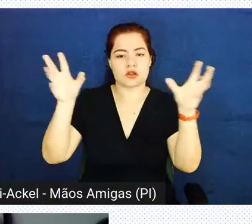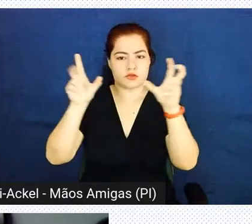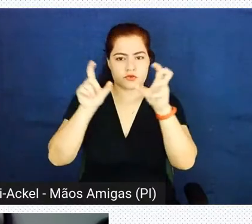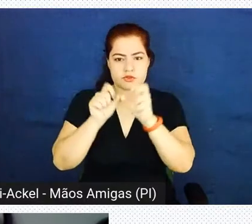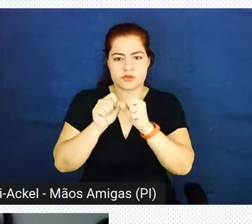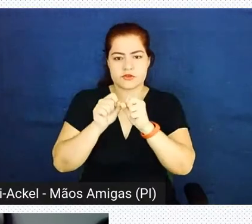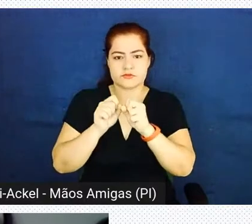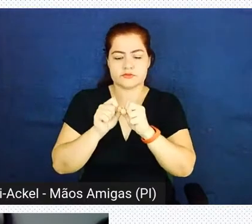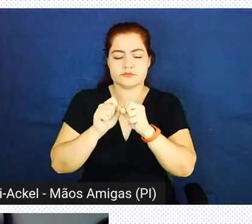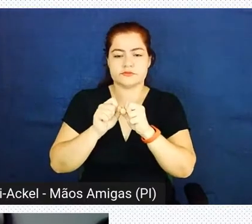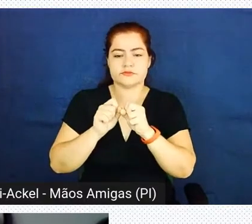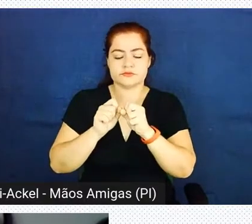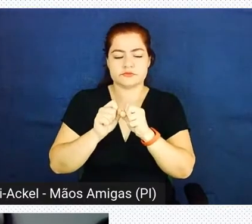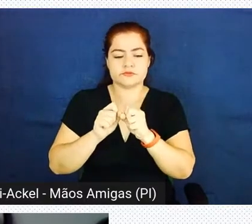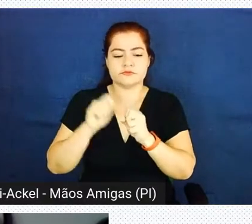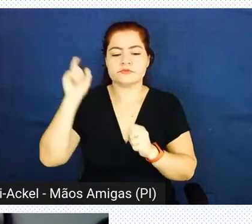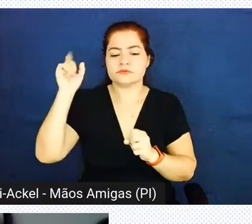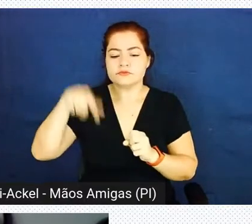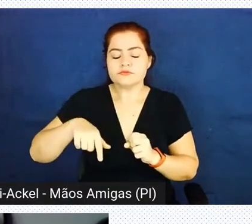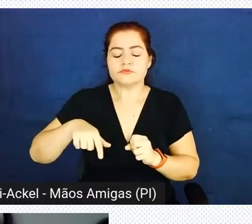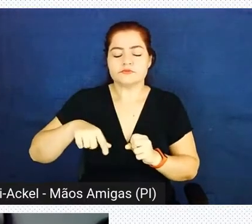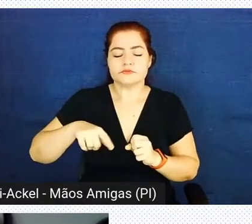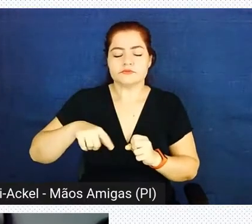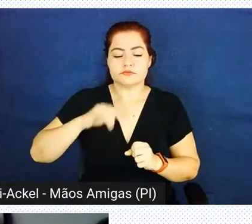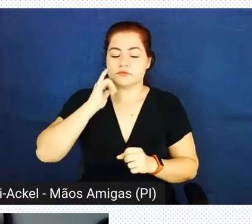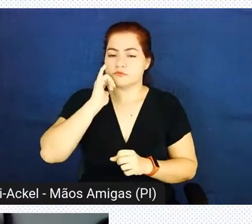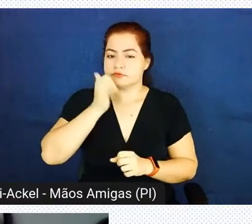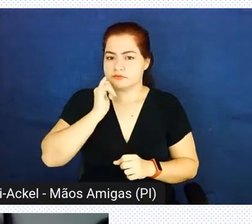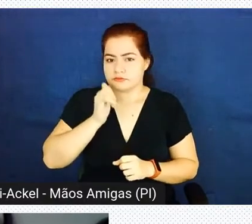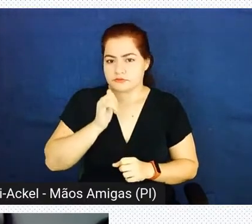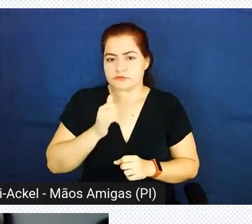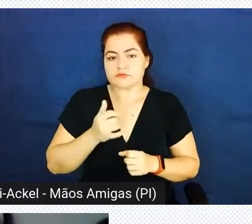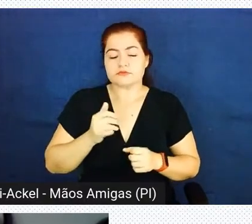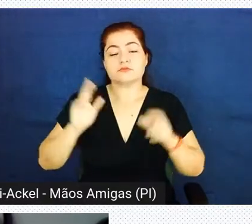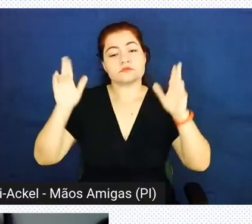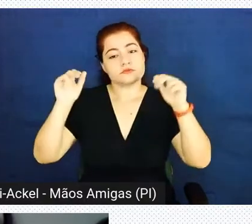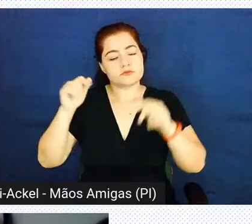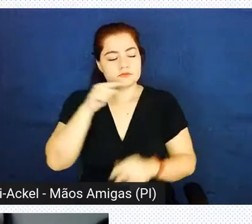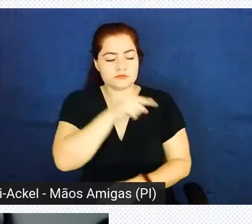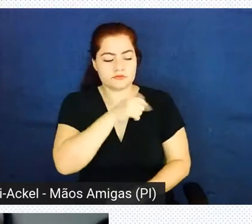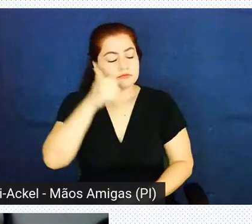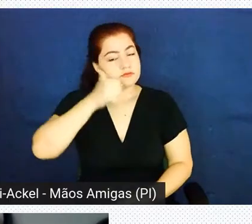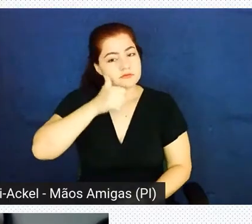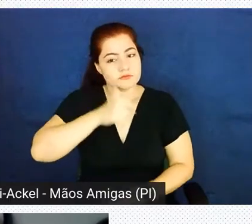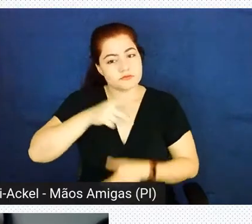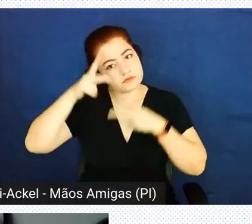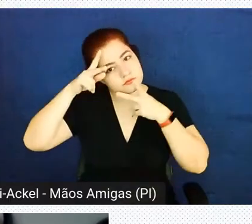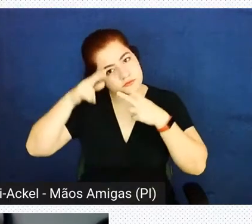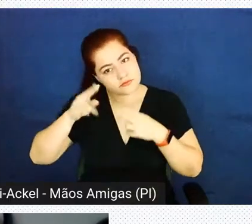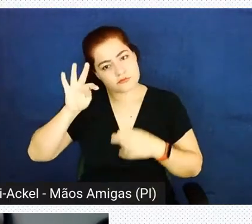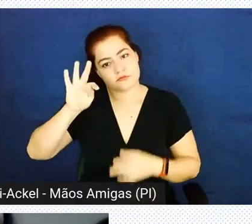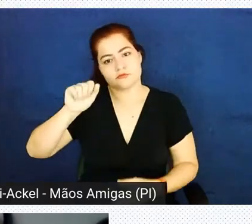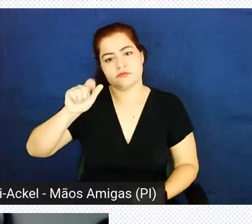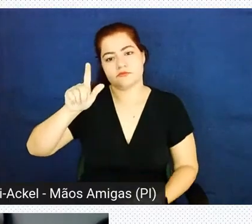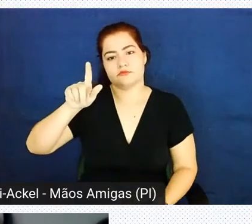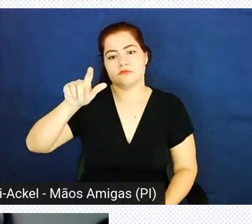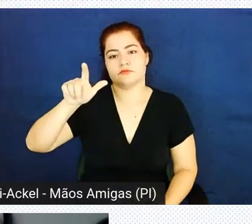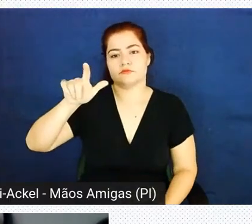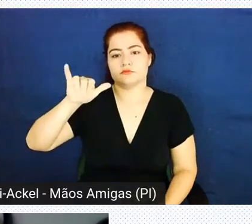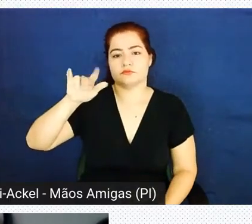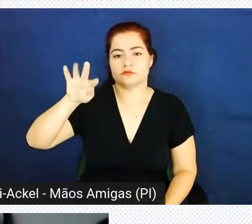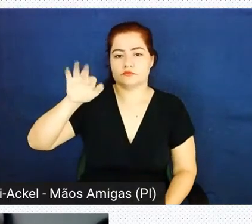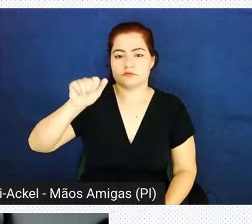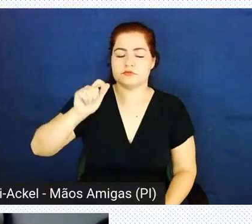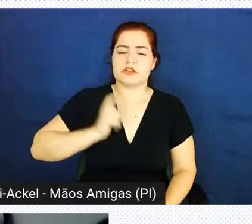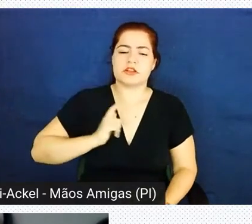episódio que envolve essa menina essa menina que dormia. Traz um profundo significado